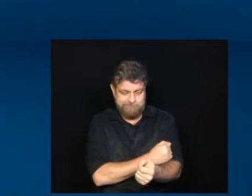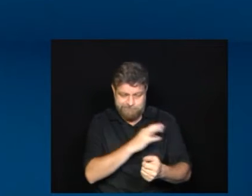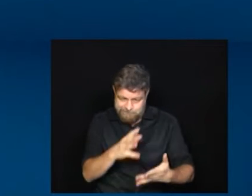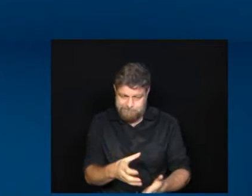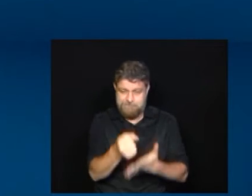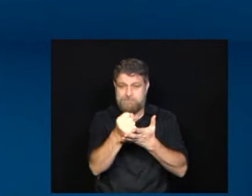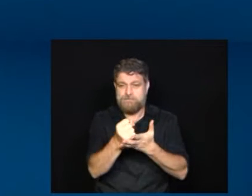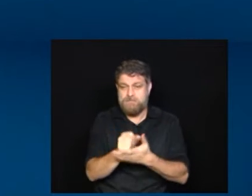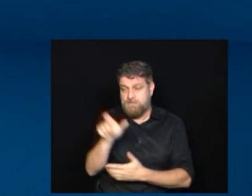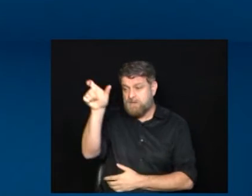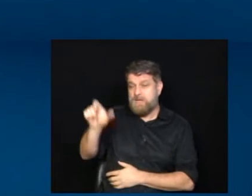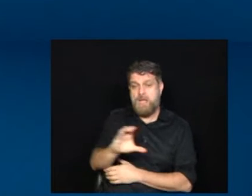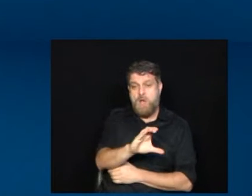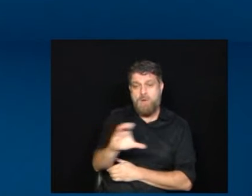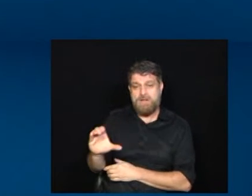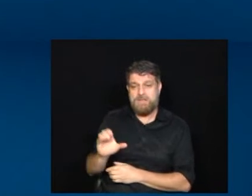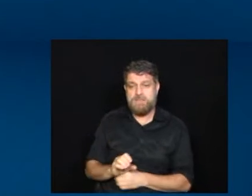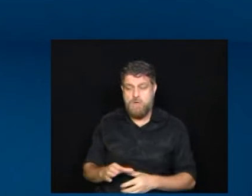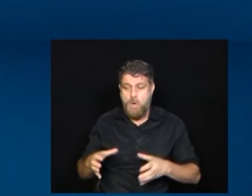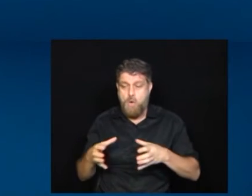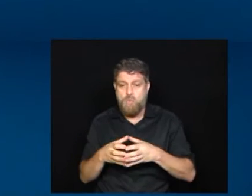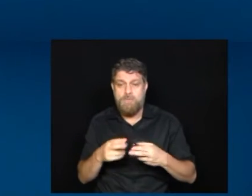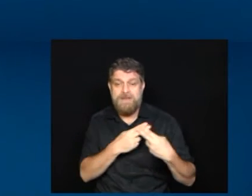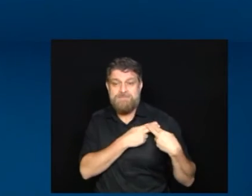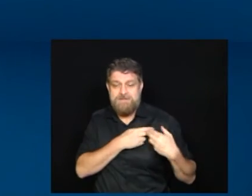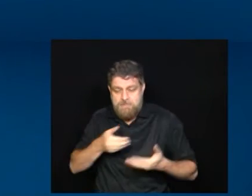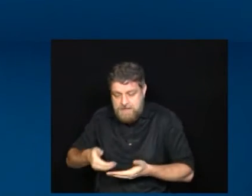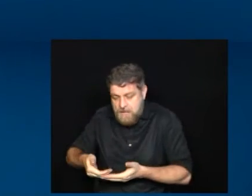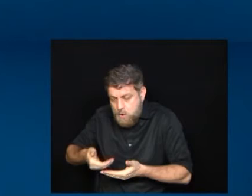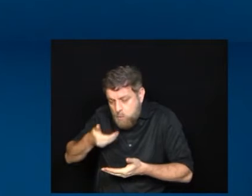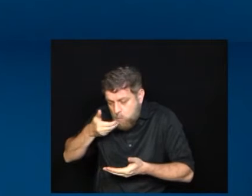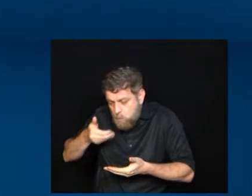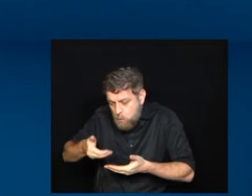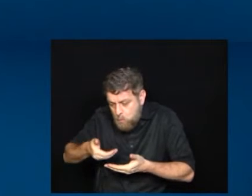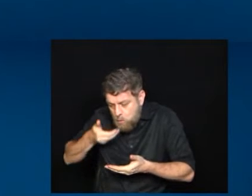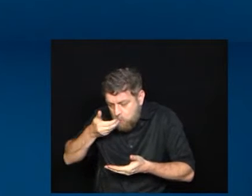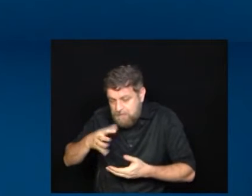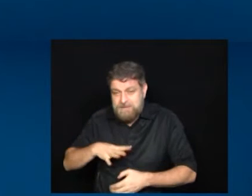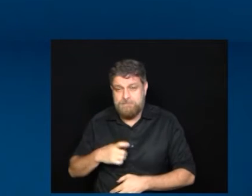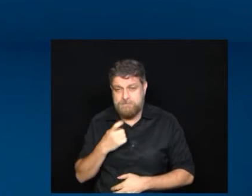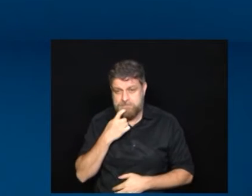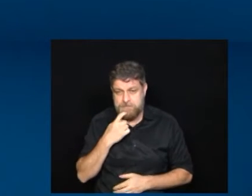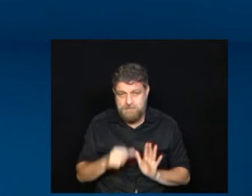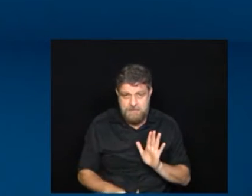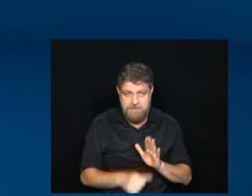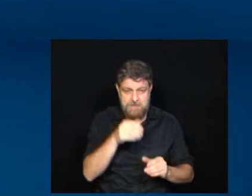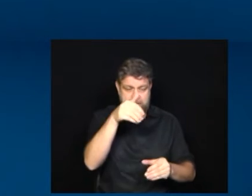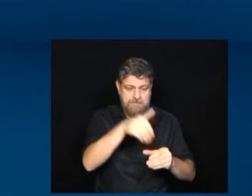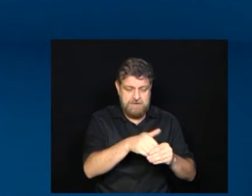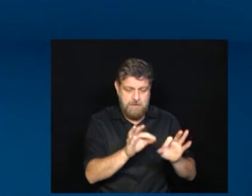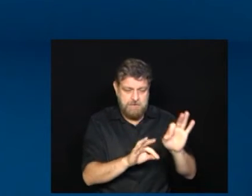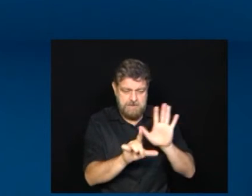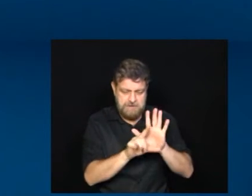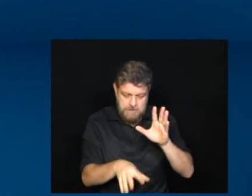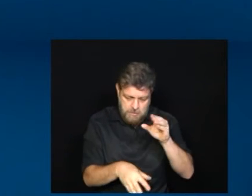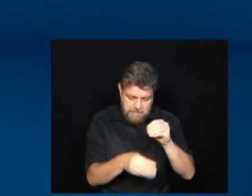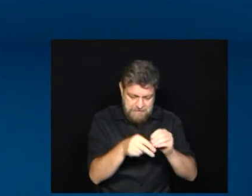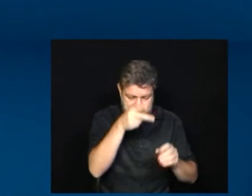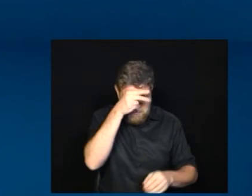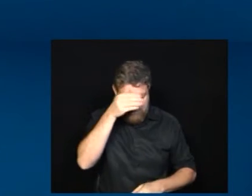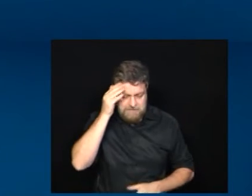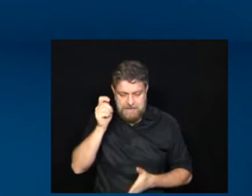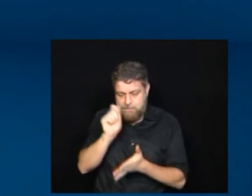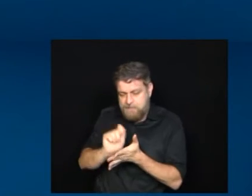Atualmente é coordenadora da Turma da Sopa de Campinas. Em primeira discussão está na pauta o projeto de lei complementar de autoria do prefeito